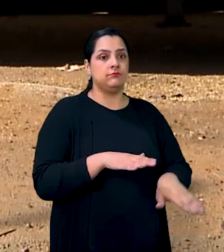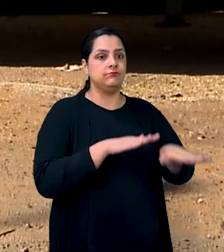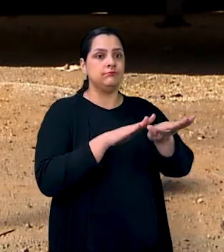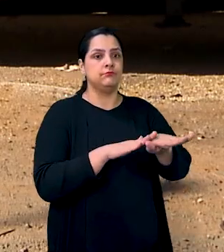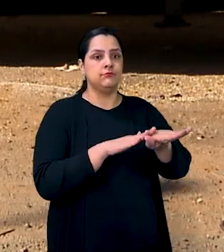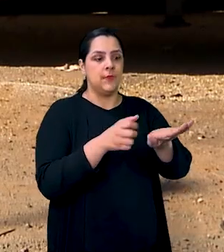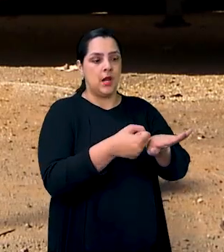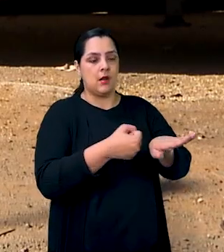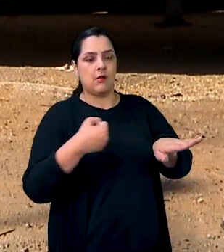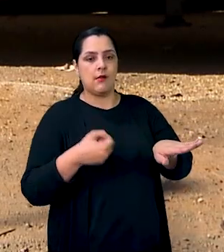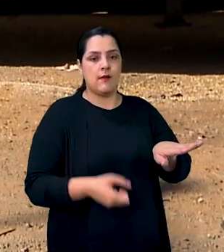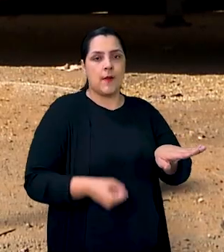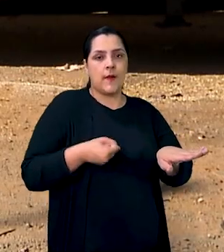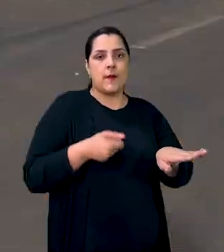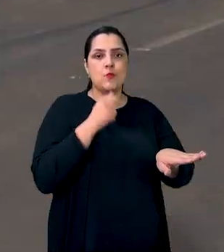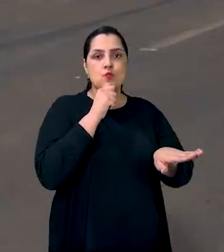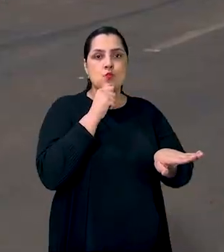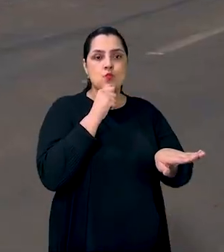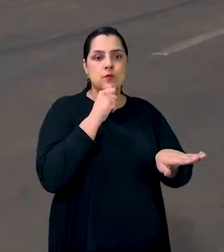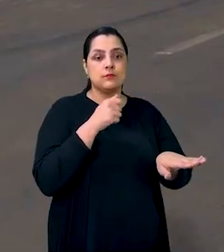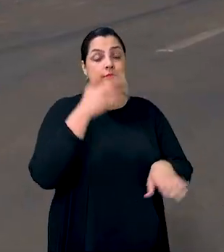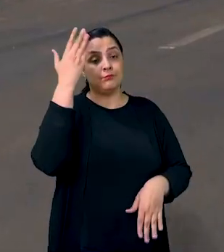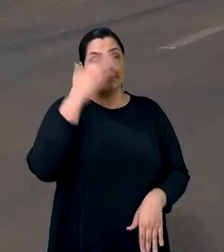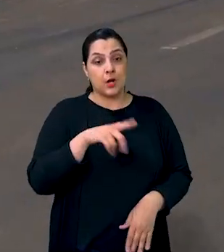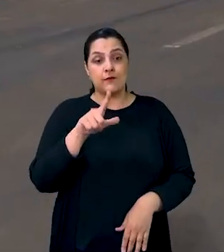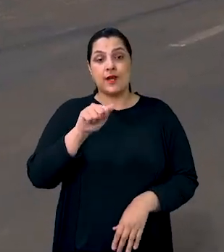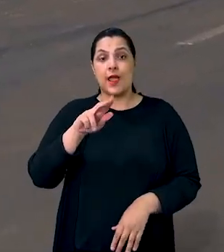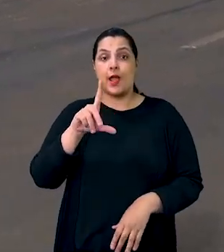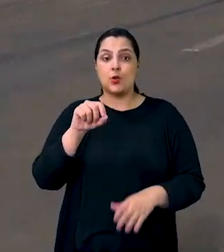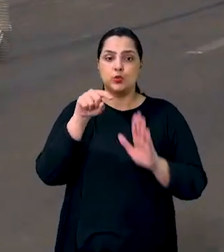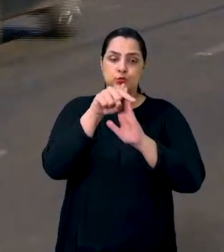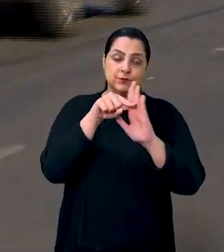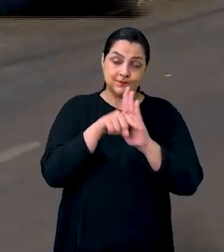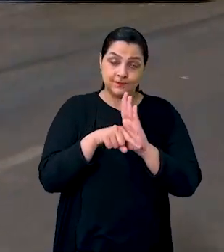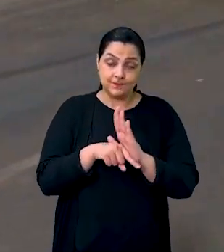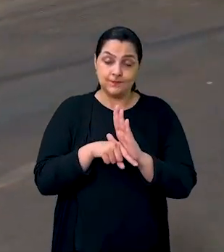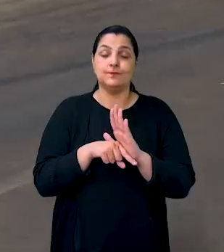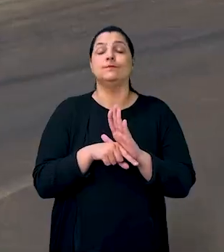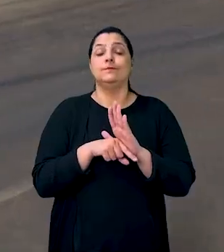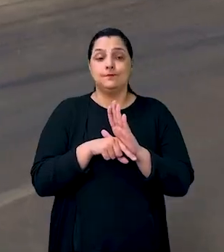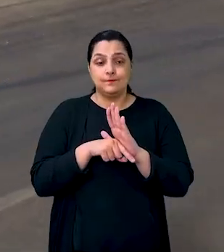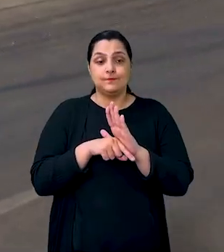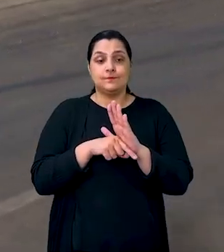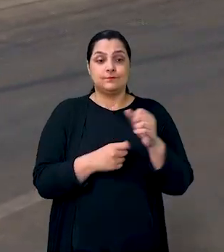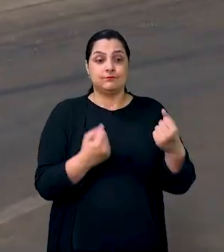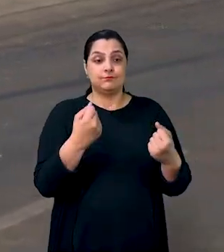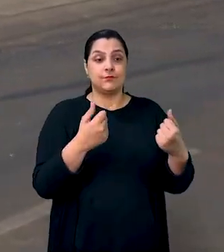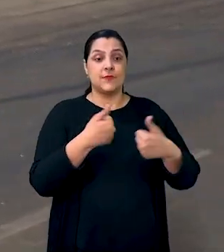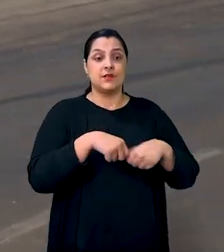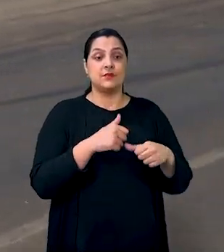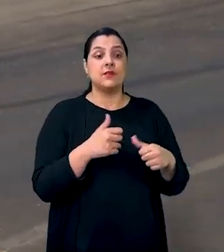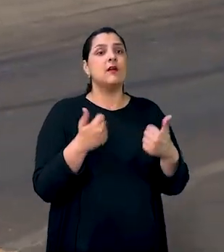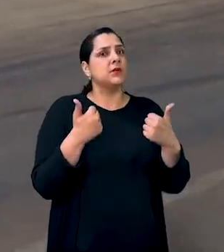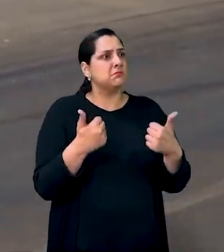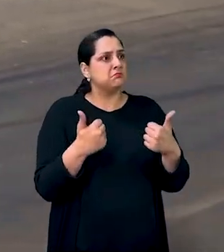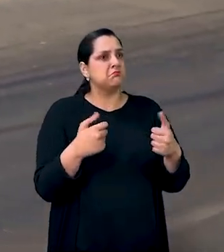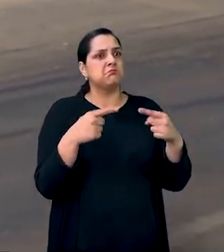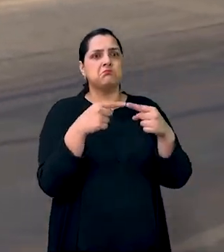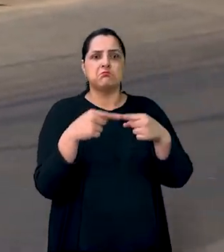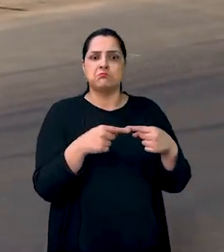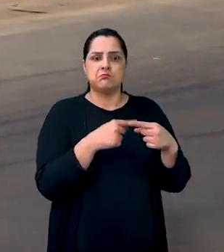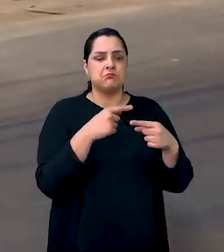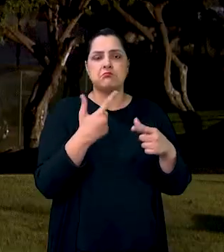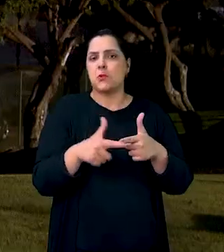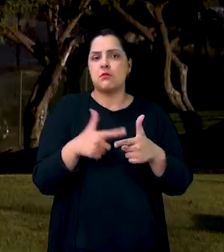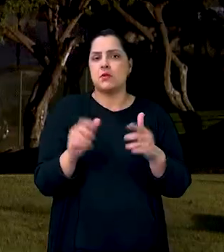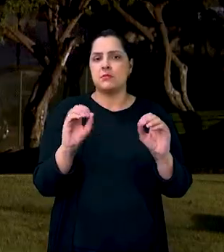de estacionamento. Além disso, a empresa comprovou com laudo de perícia criminalística que o veículo estava em boas